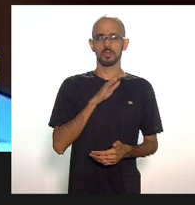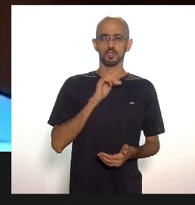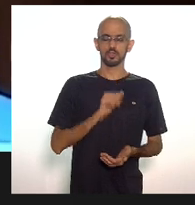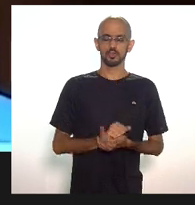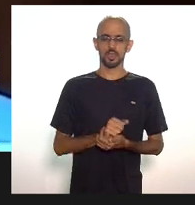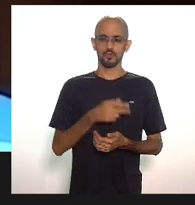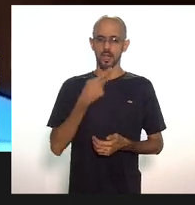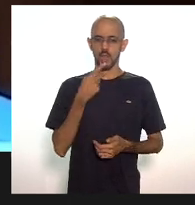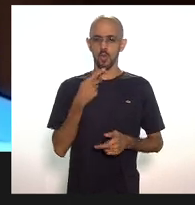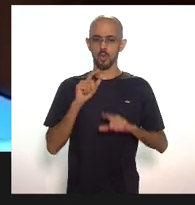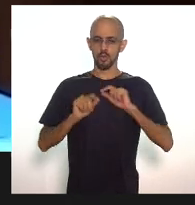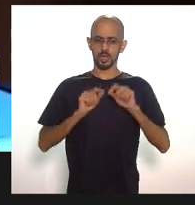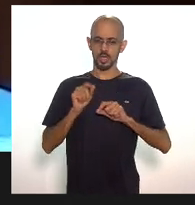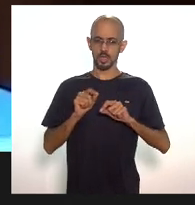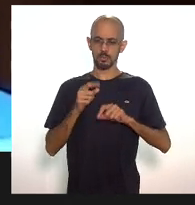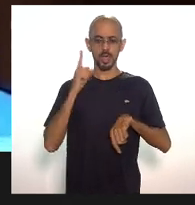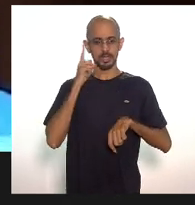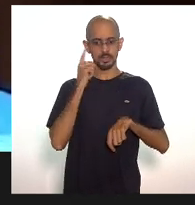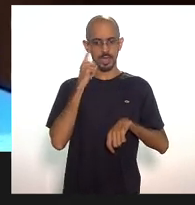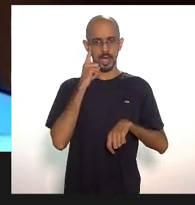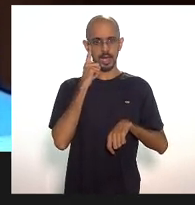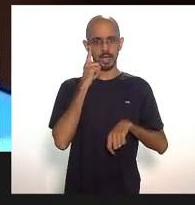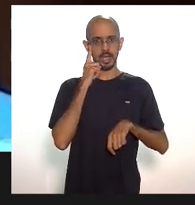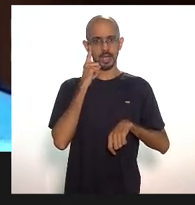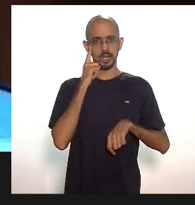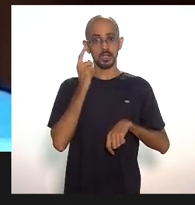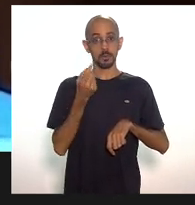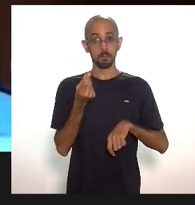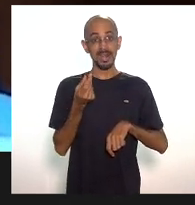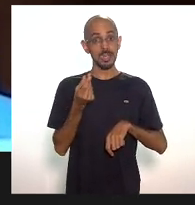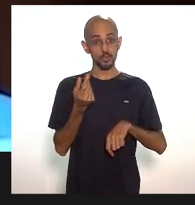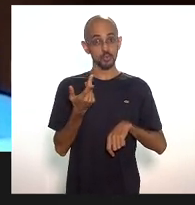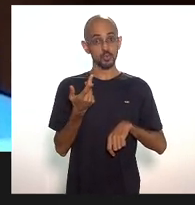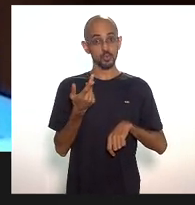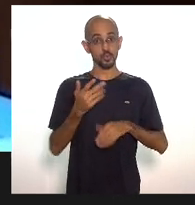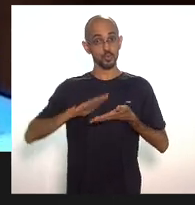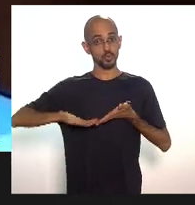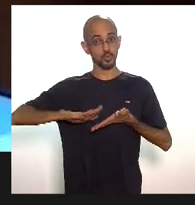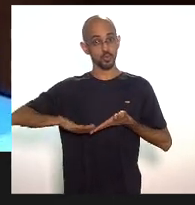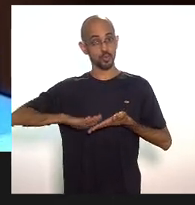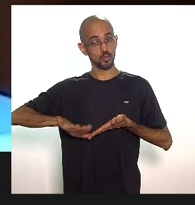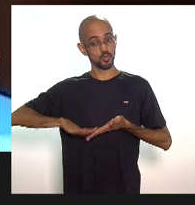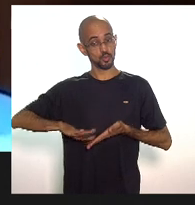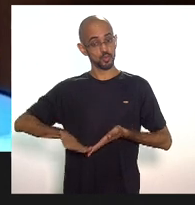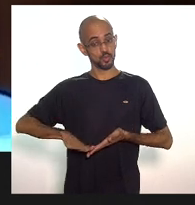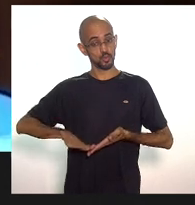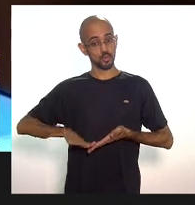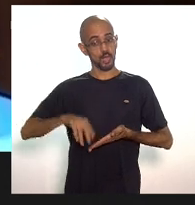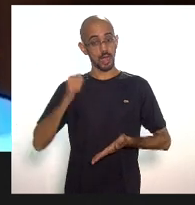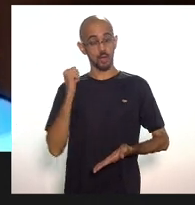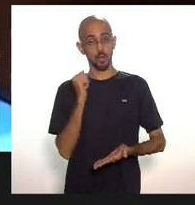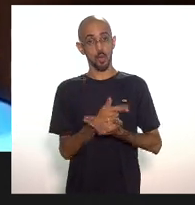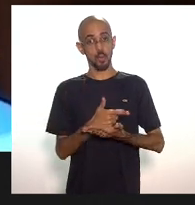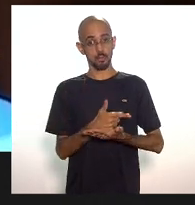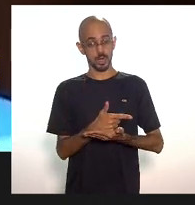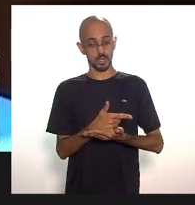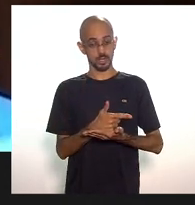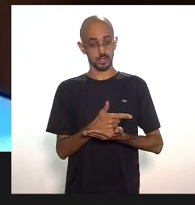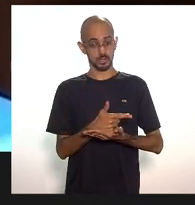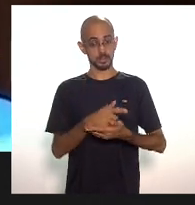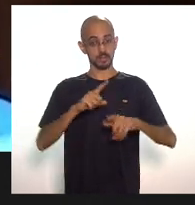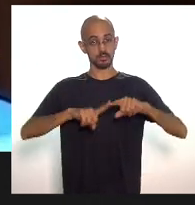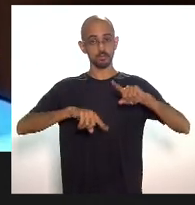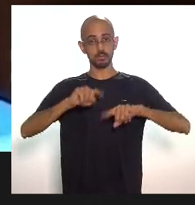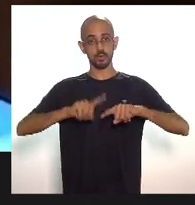que, pensando em termos de precificação e de custos, não é, que a aquisição desses